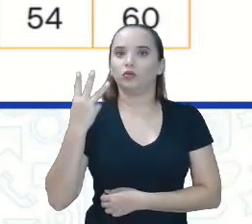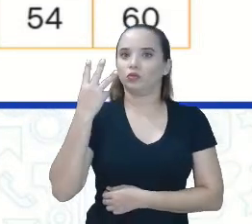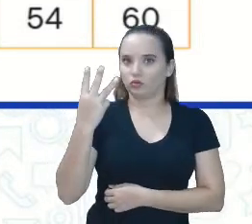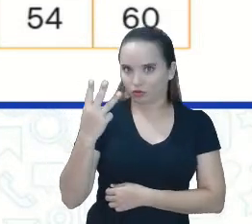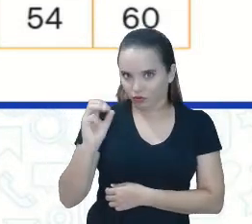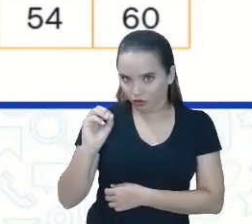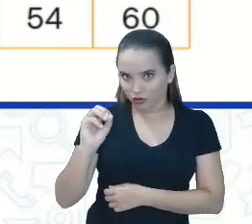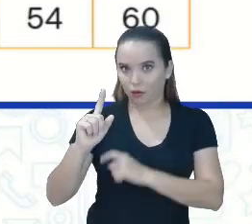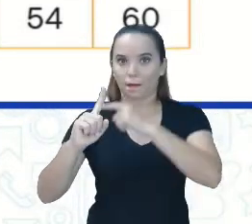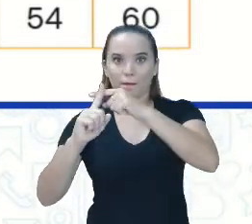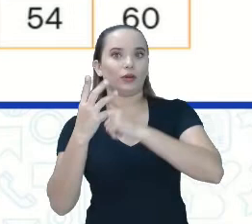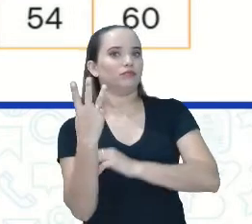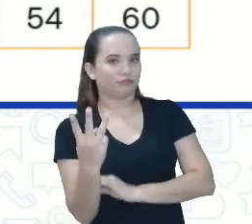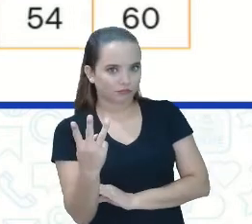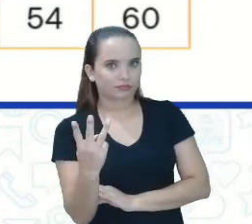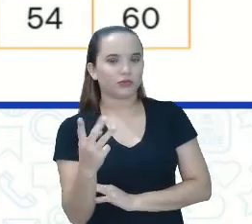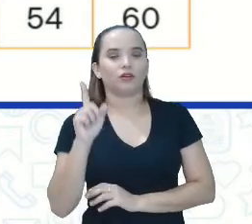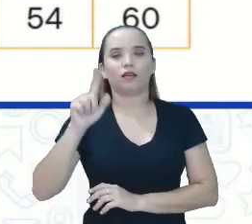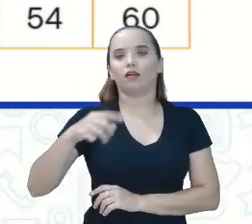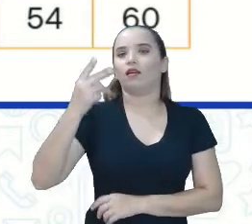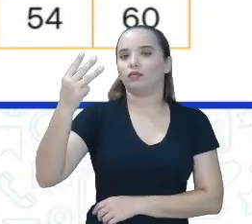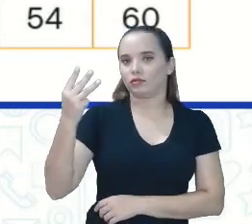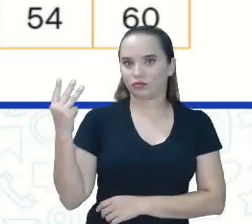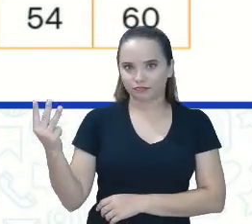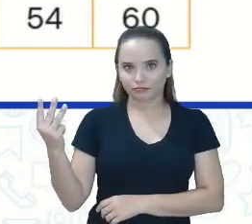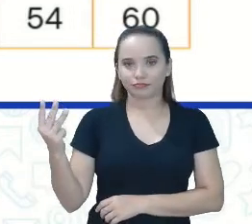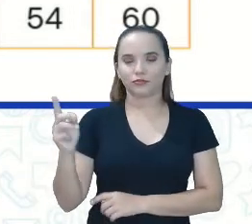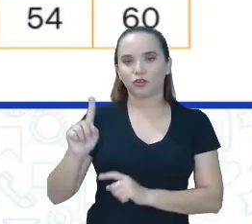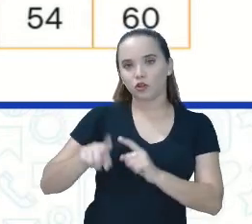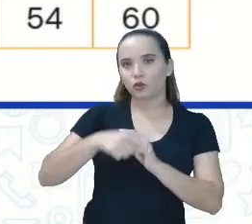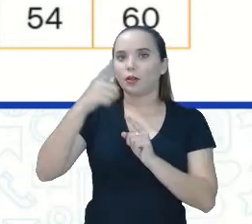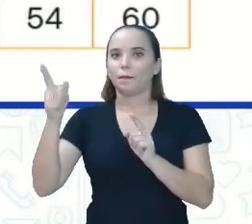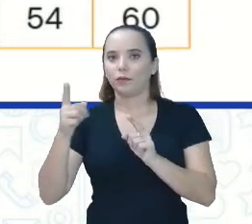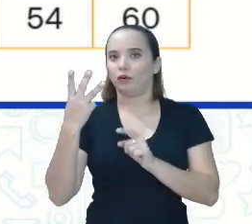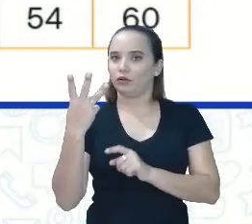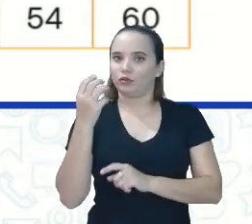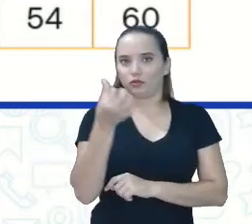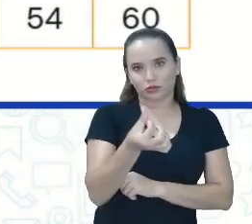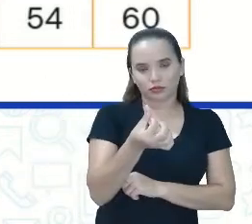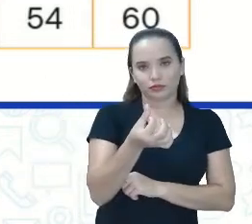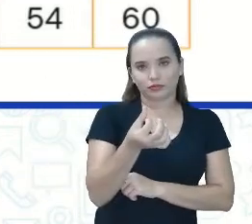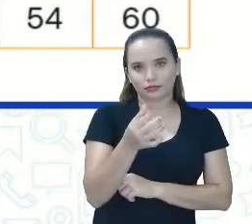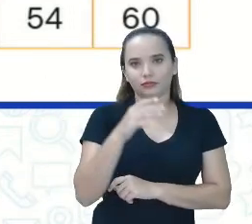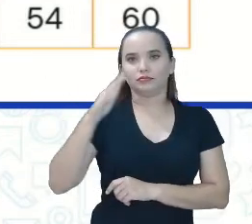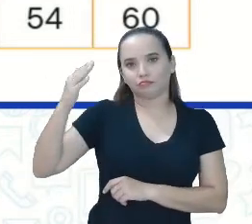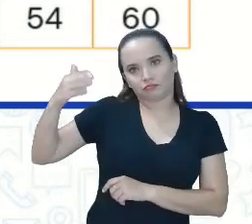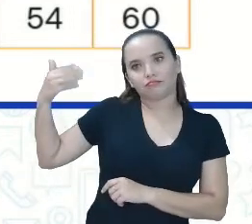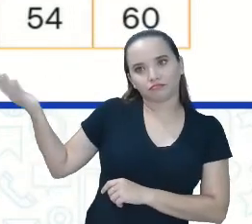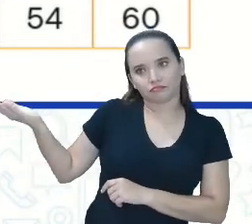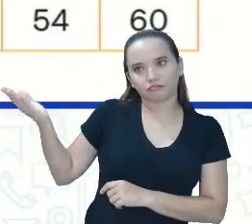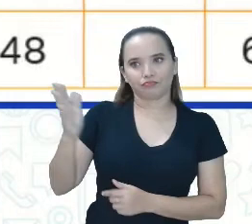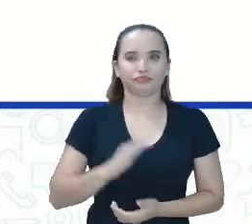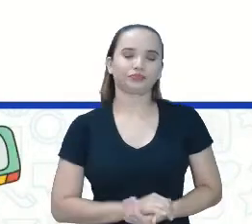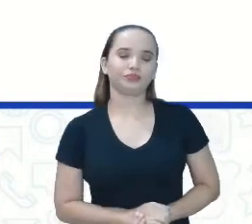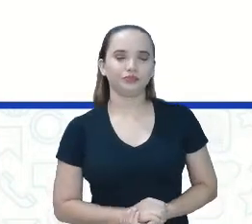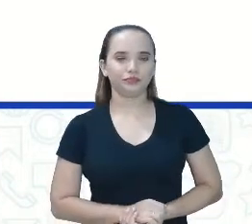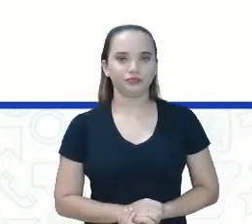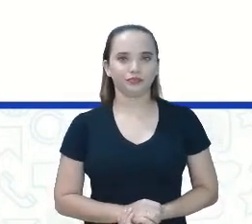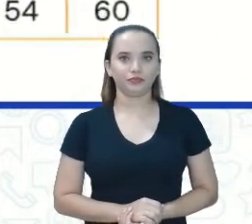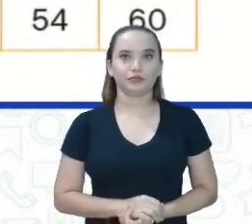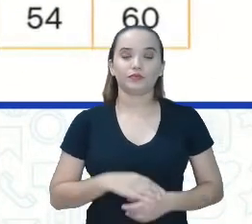mais 3, que é igual a 33. E depois, 36 e assim por diante,